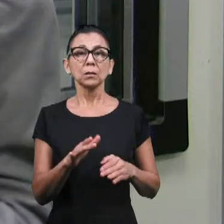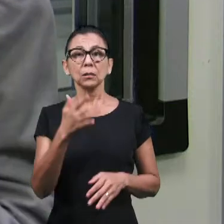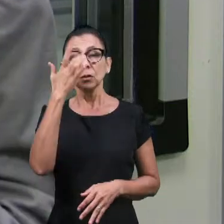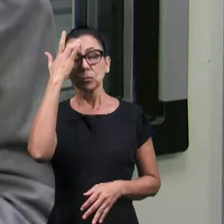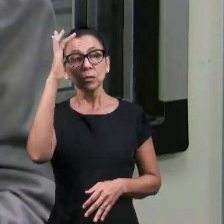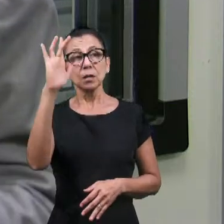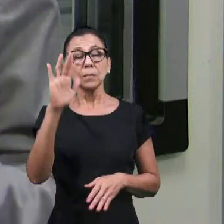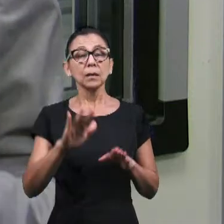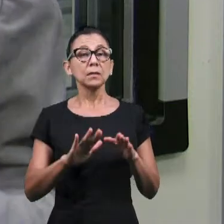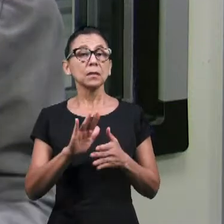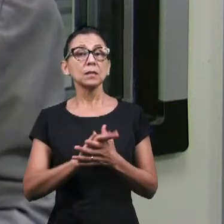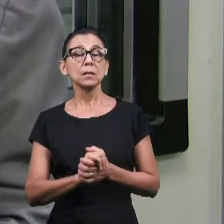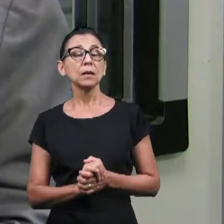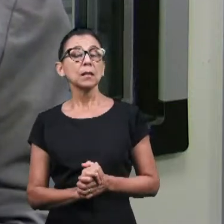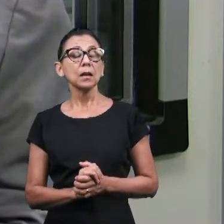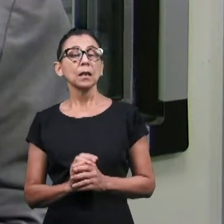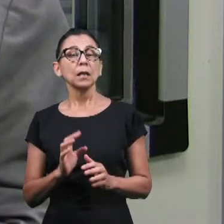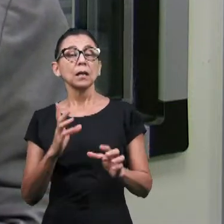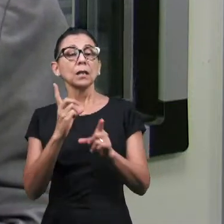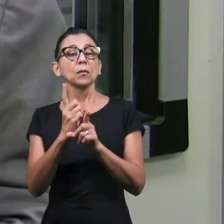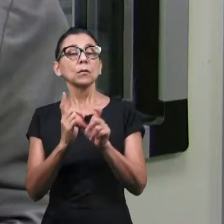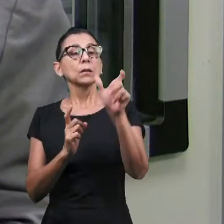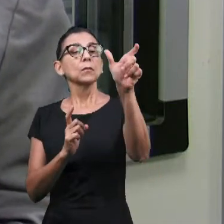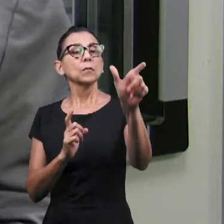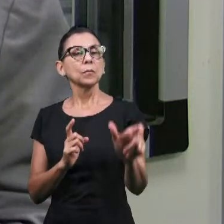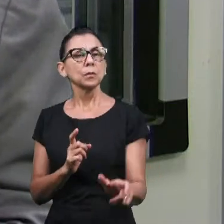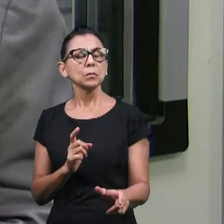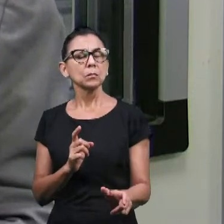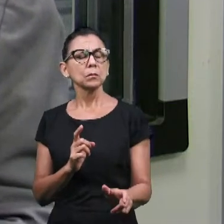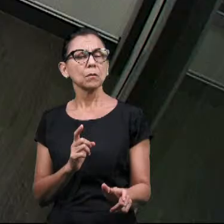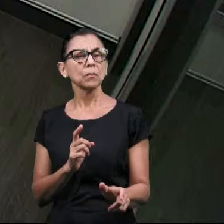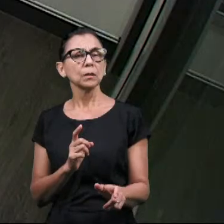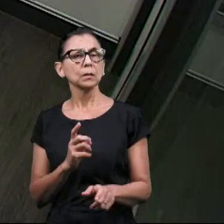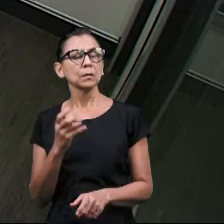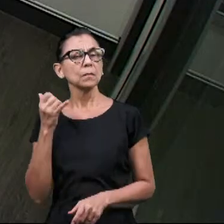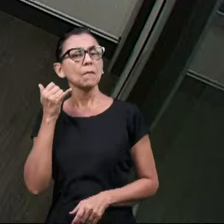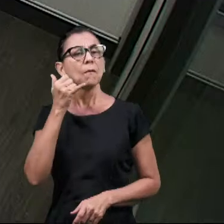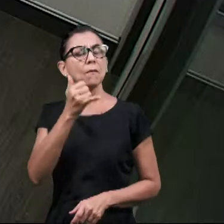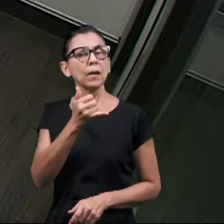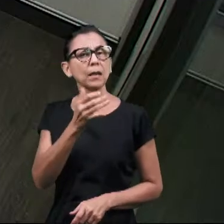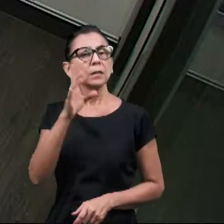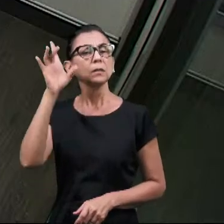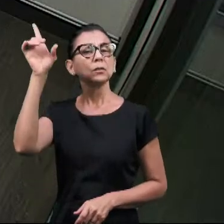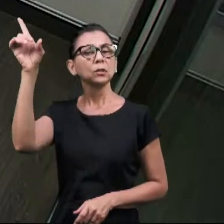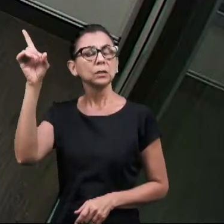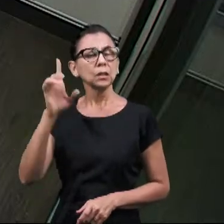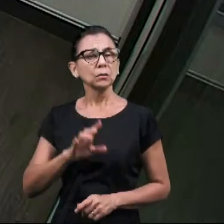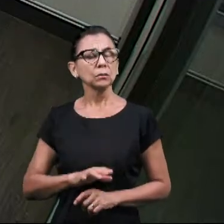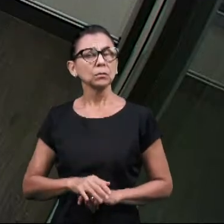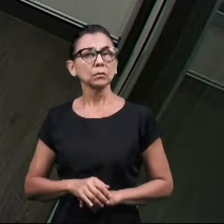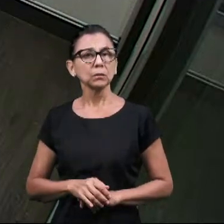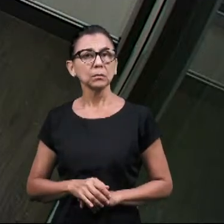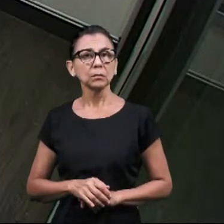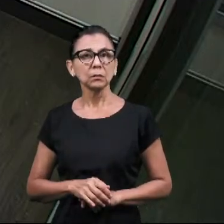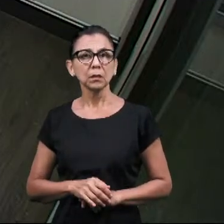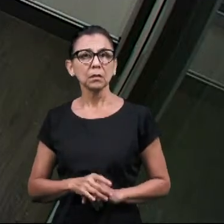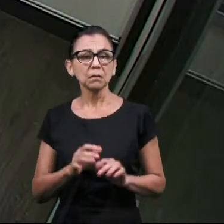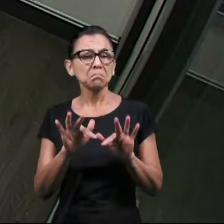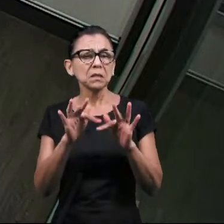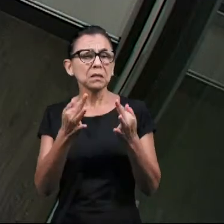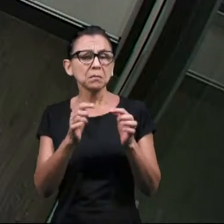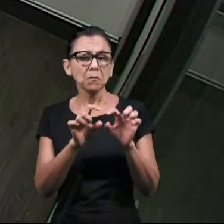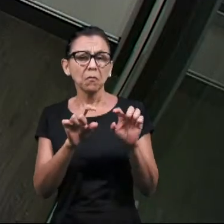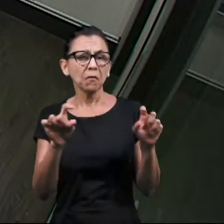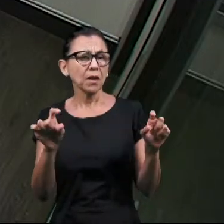usados com uma palavra para uma pessoa que está precisando de ouvir o seu testemunho aí então quanto já tem vivido esses momentos as